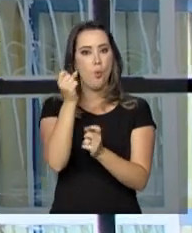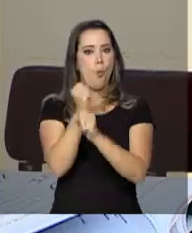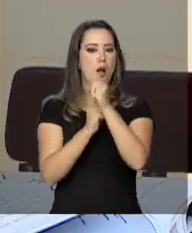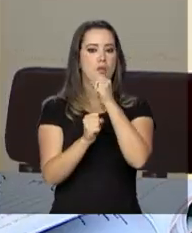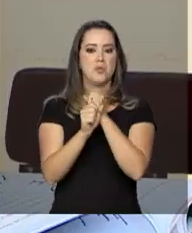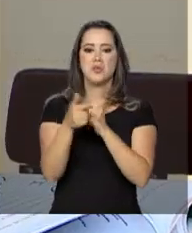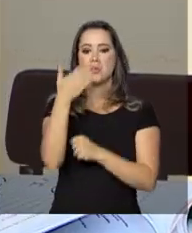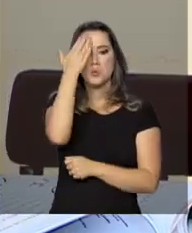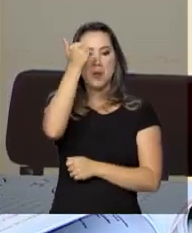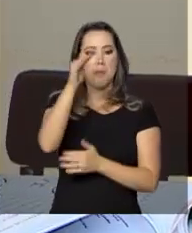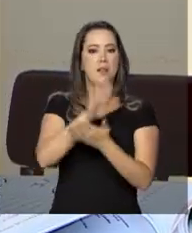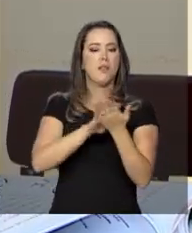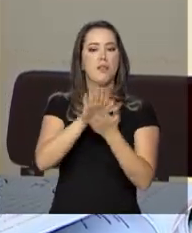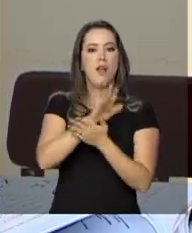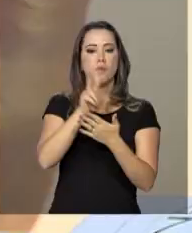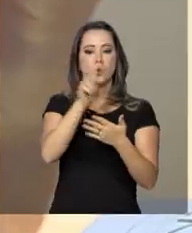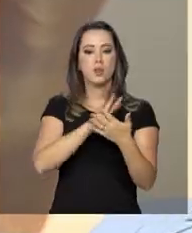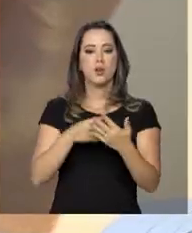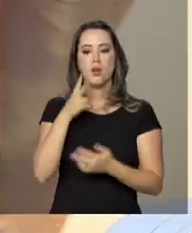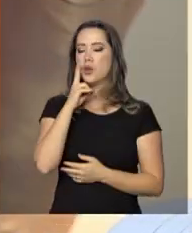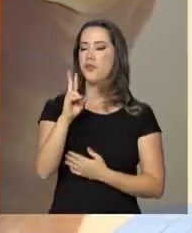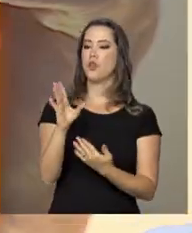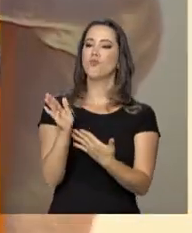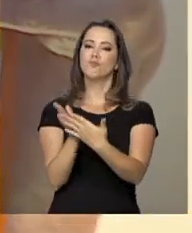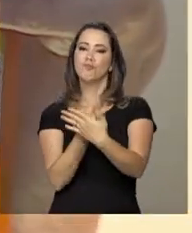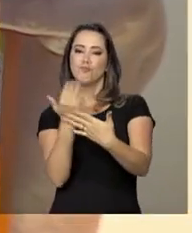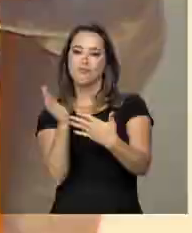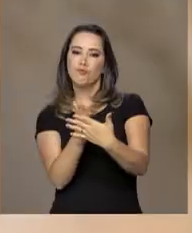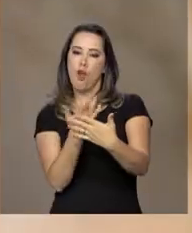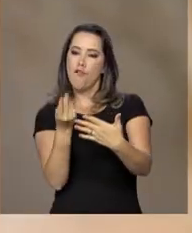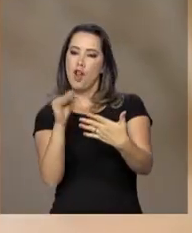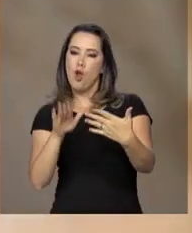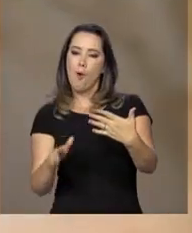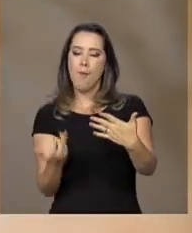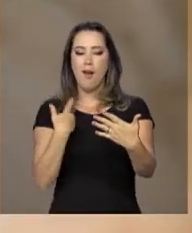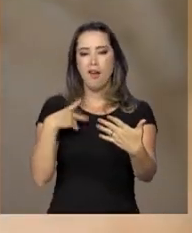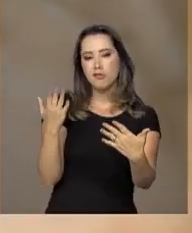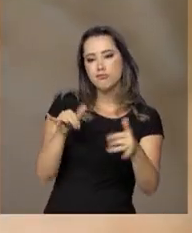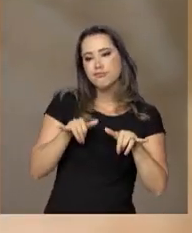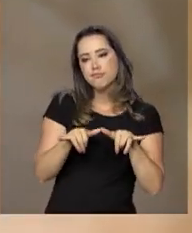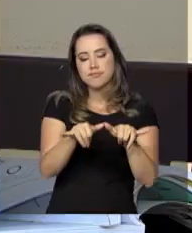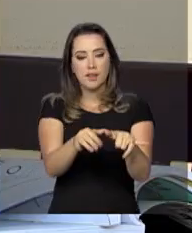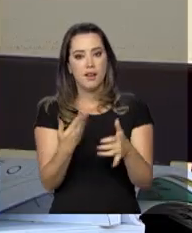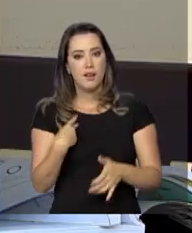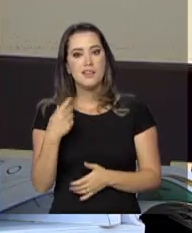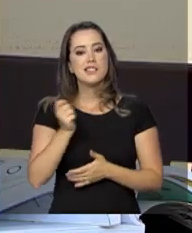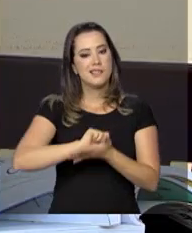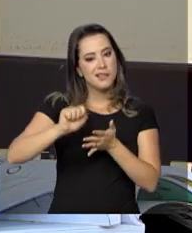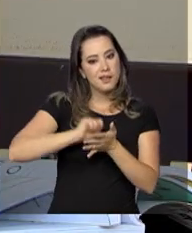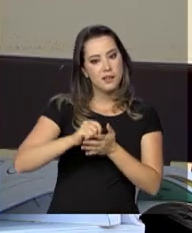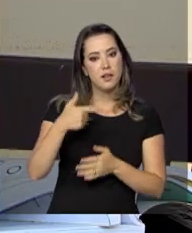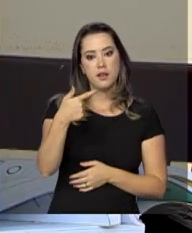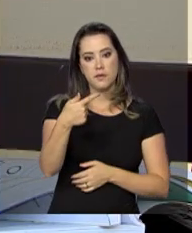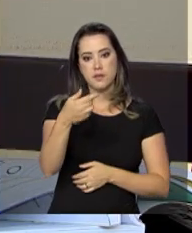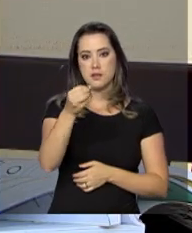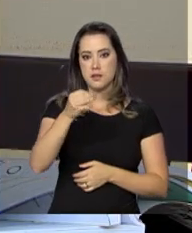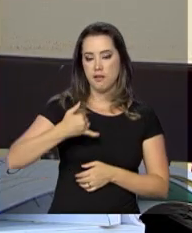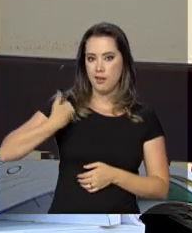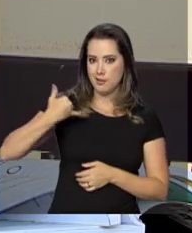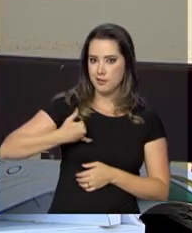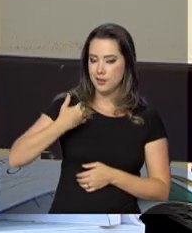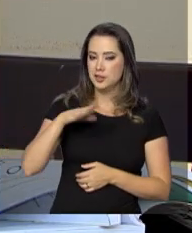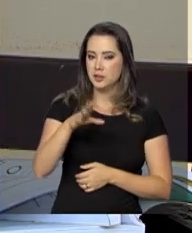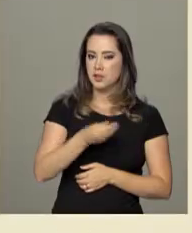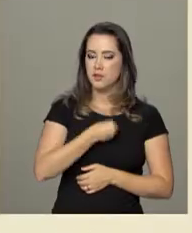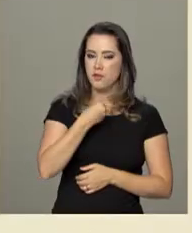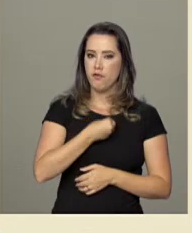ler. Agora, ela confere as promoções no folheto do supermercado e se aventura no mundo da escrita. Com 70 anos, ela conta que a vida